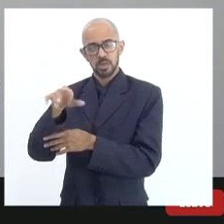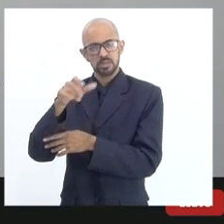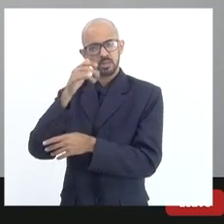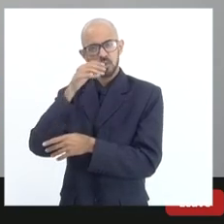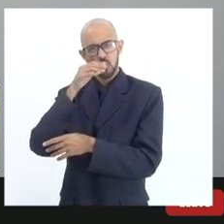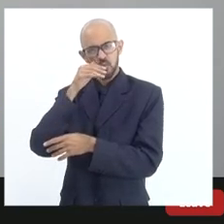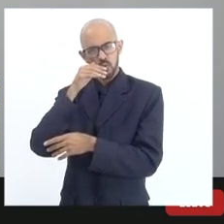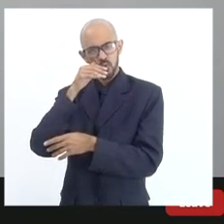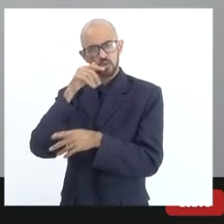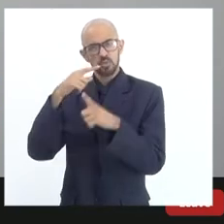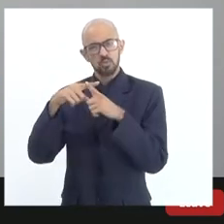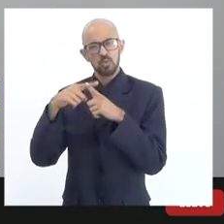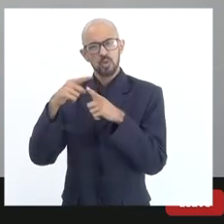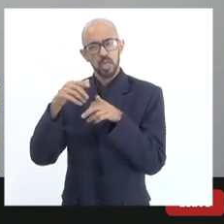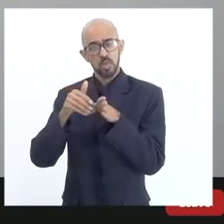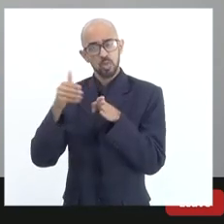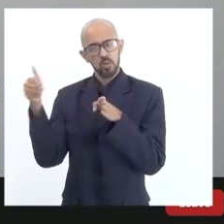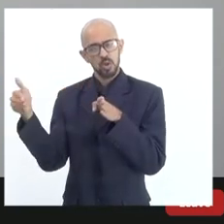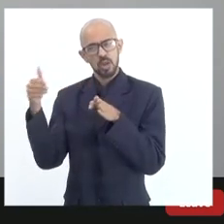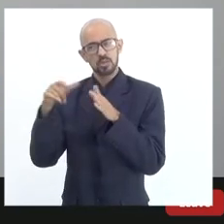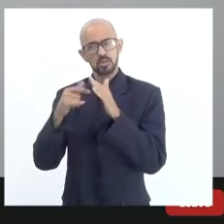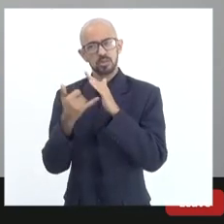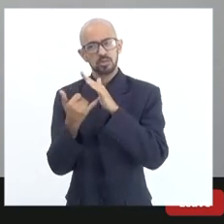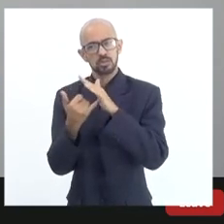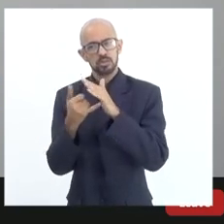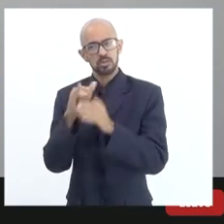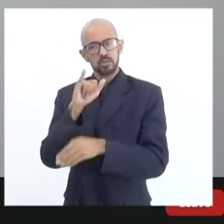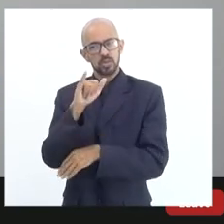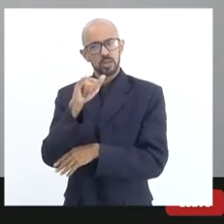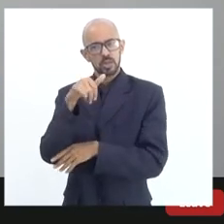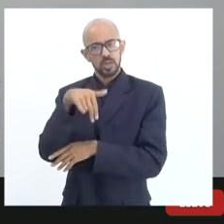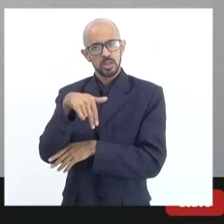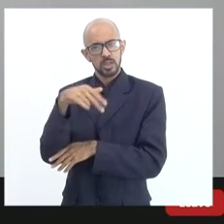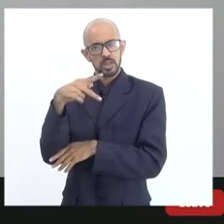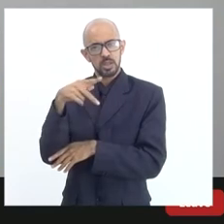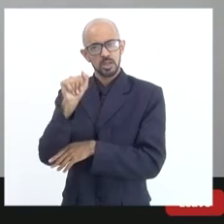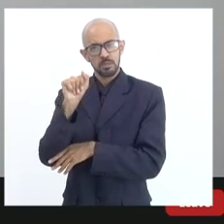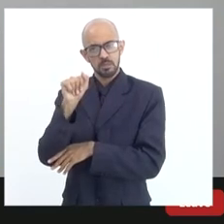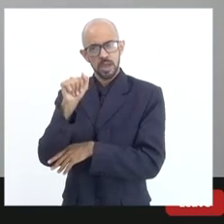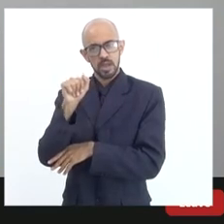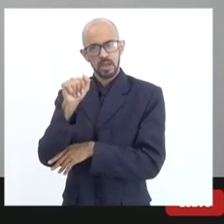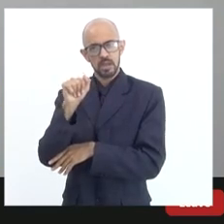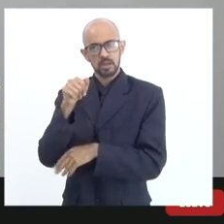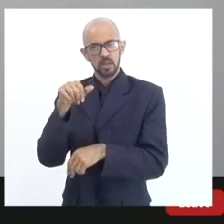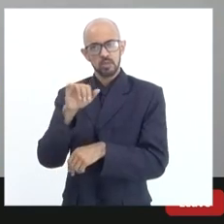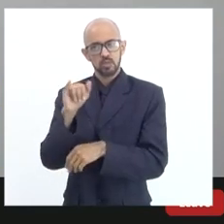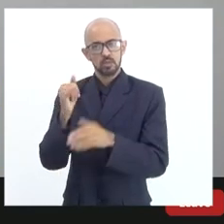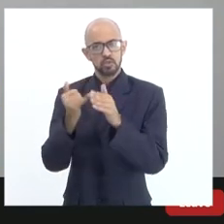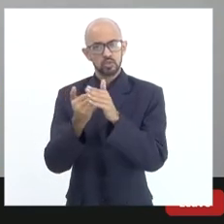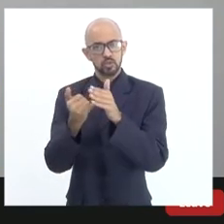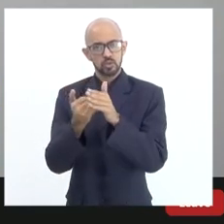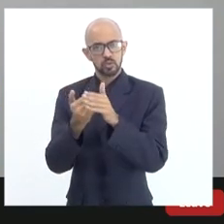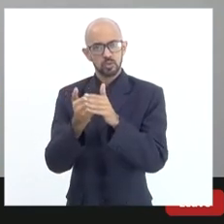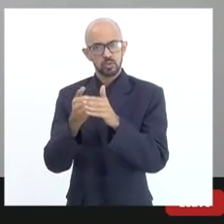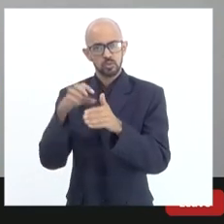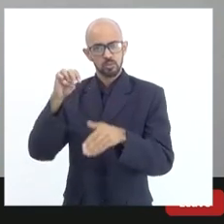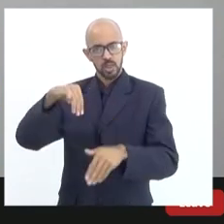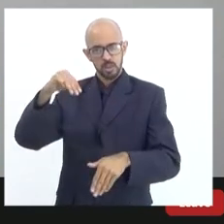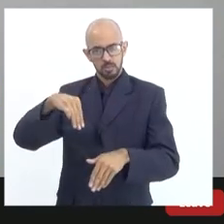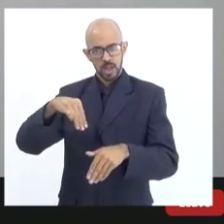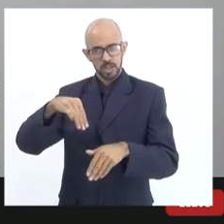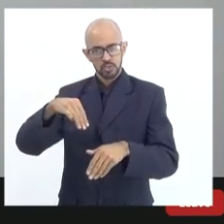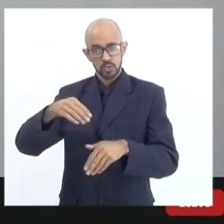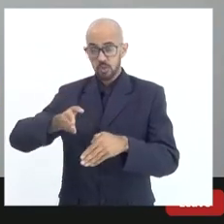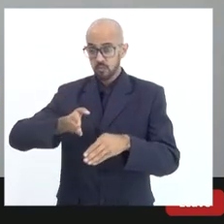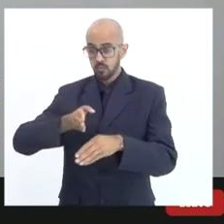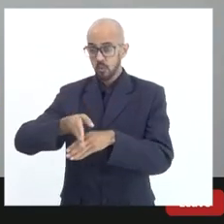inclusive que eu conheço bem, que eu respeito, que é o INPA, Instituto de Matemática Pura e Aplicada, que avançou para dentro daquela área, né?